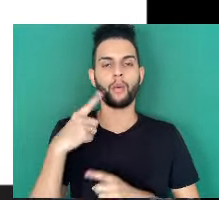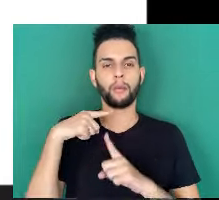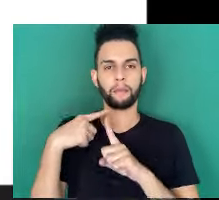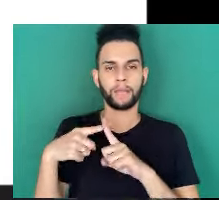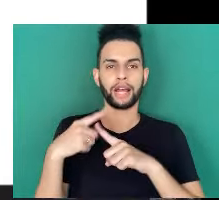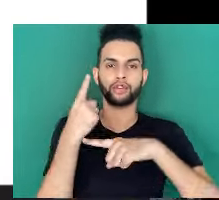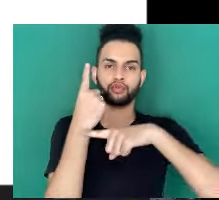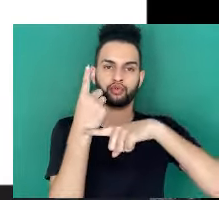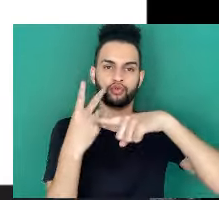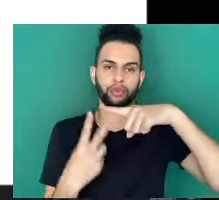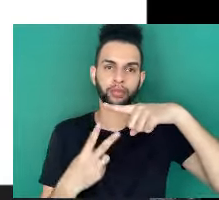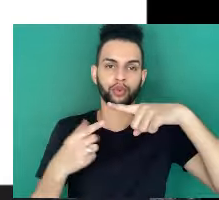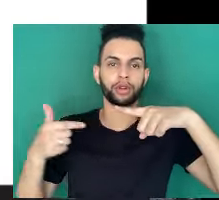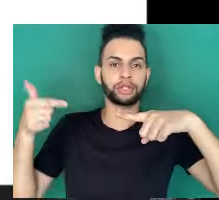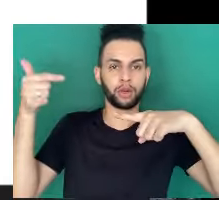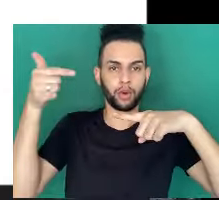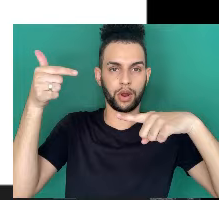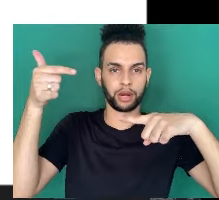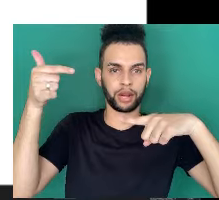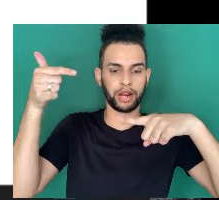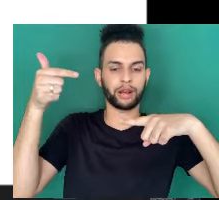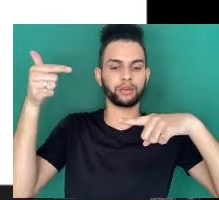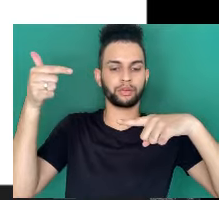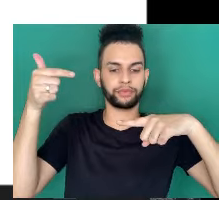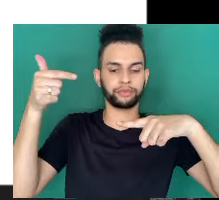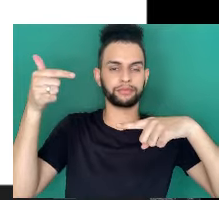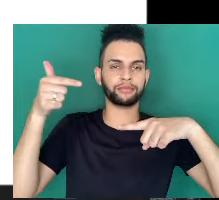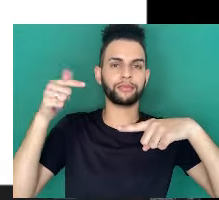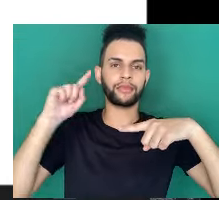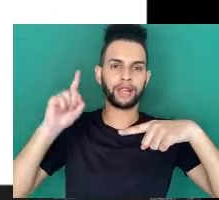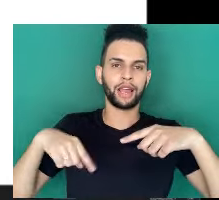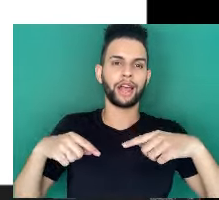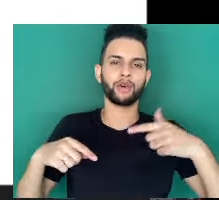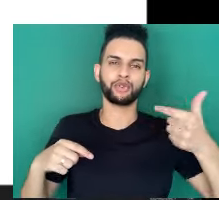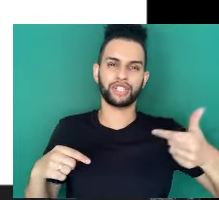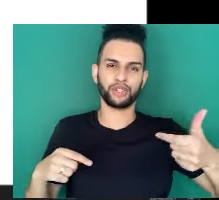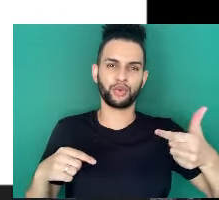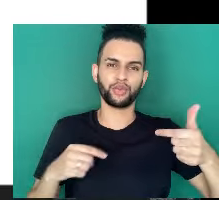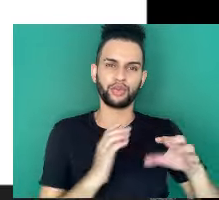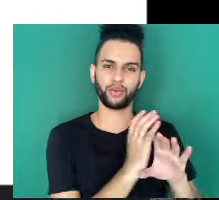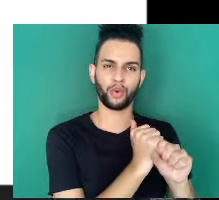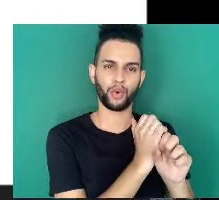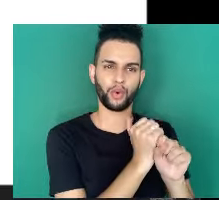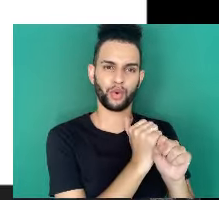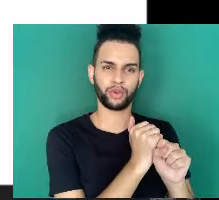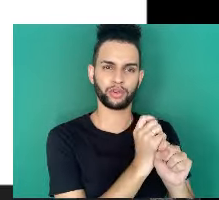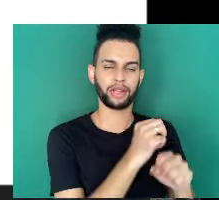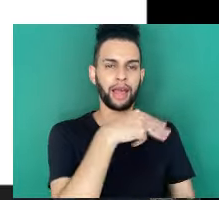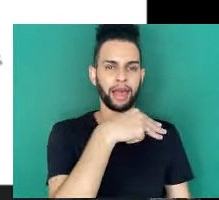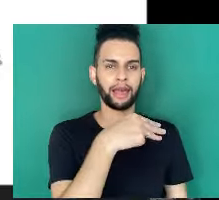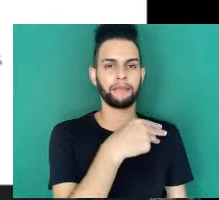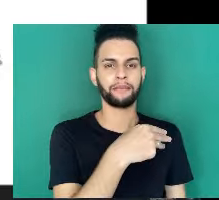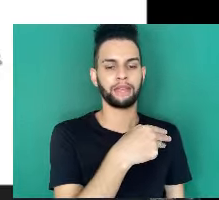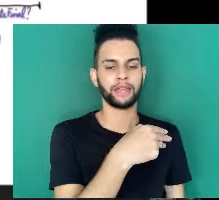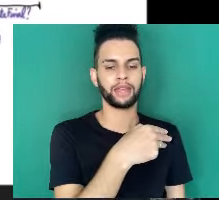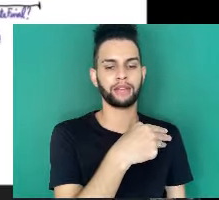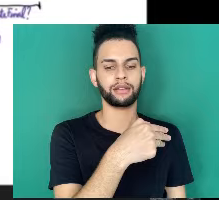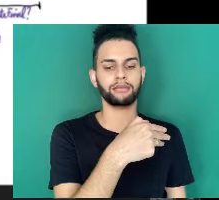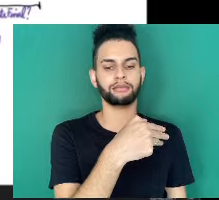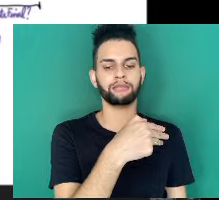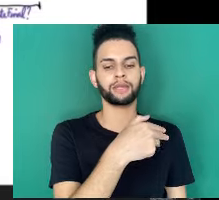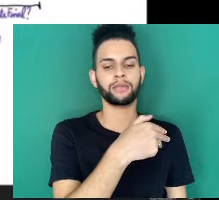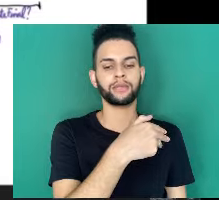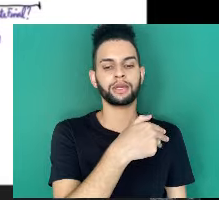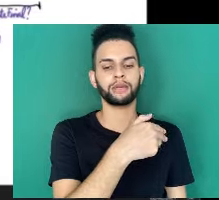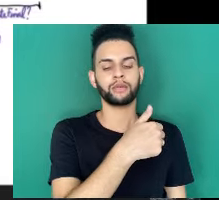1 sobre 2 elevado ao quadrado, que foi o segundo montante que a gente... o montante